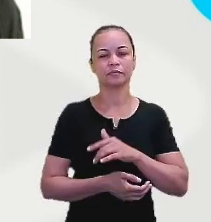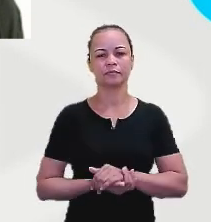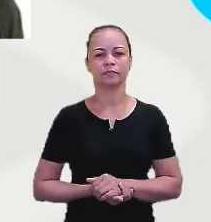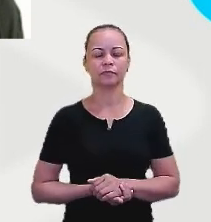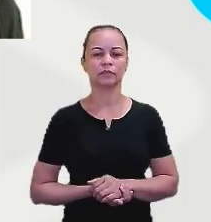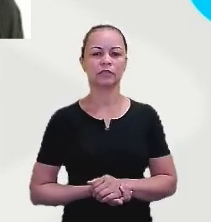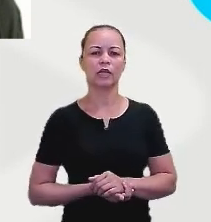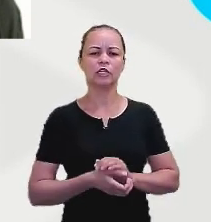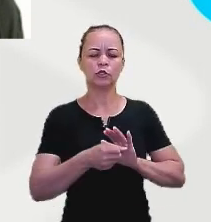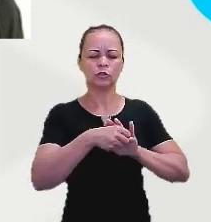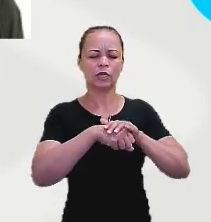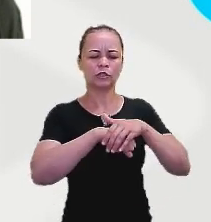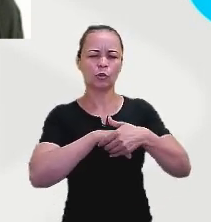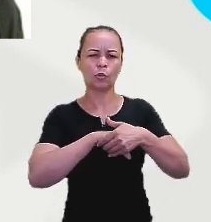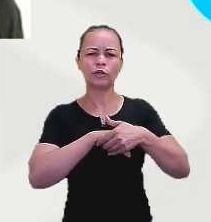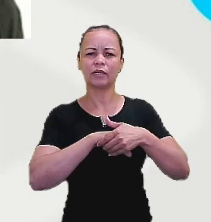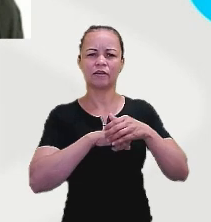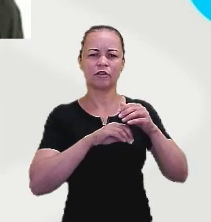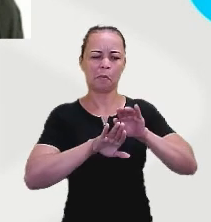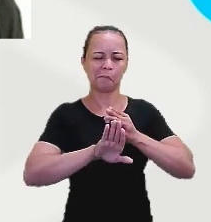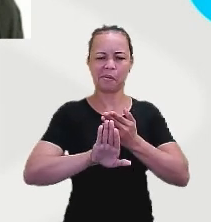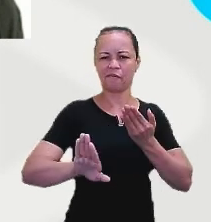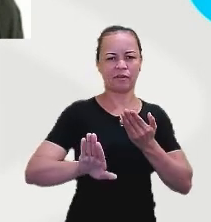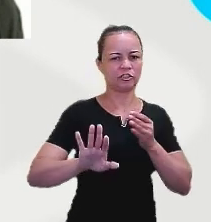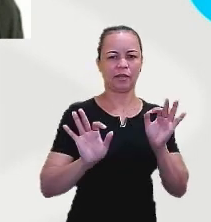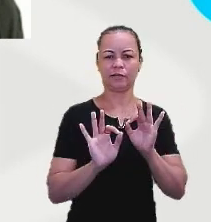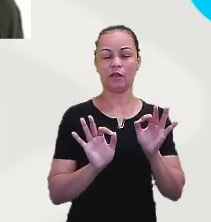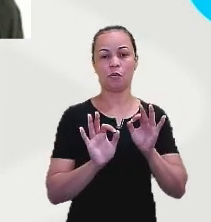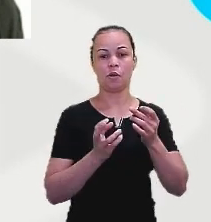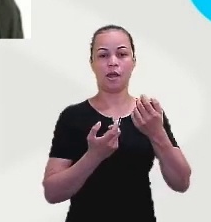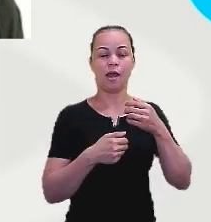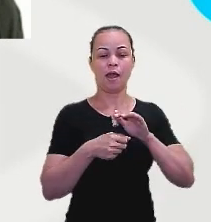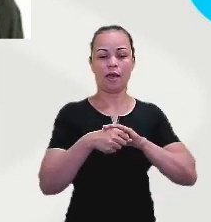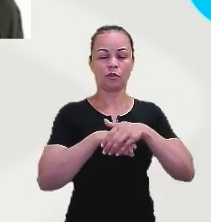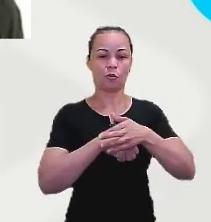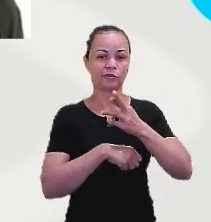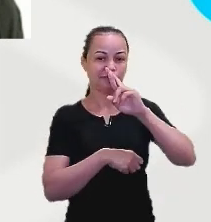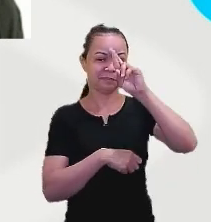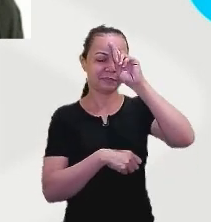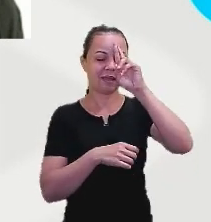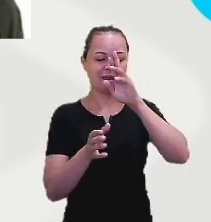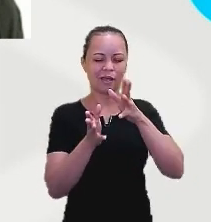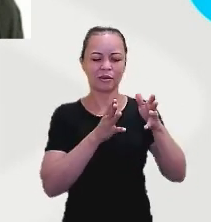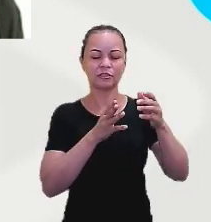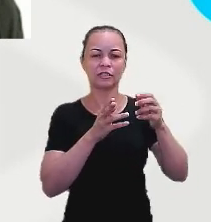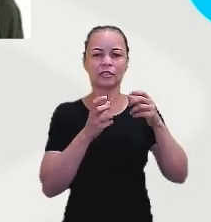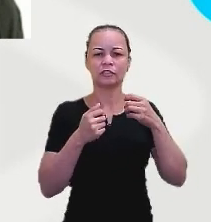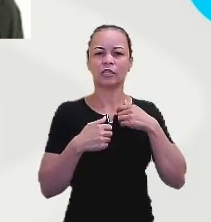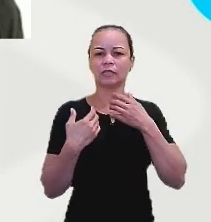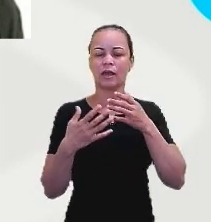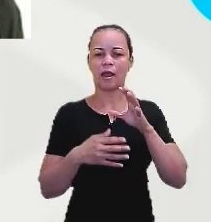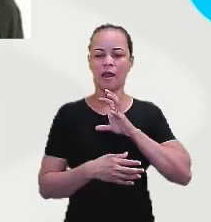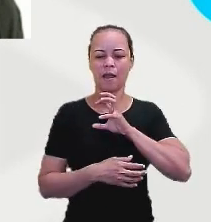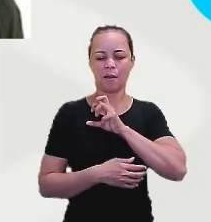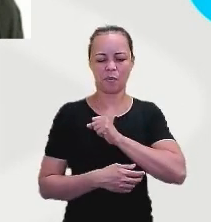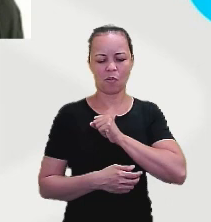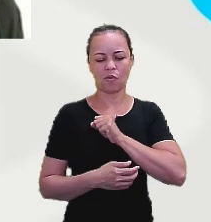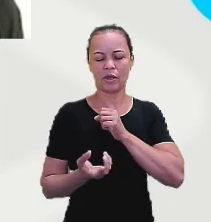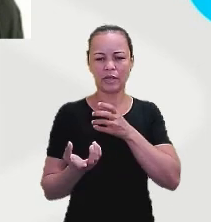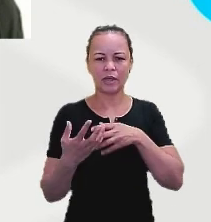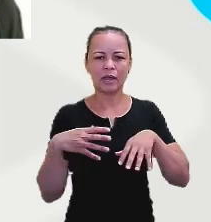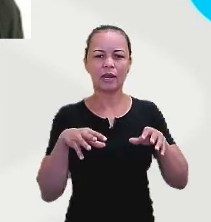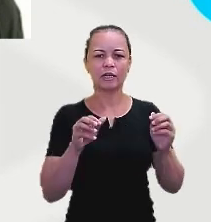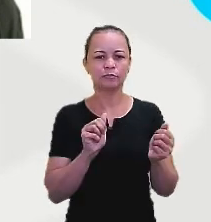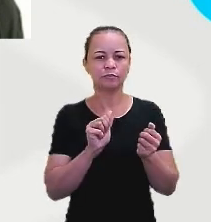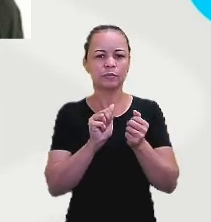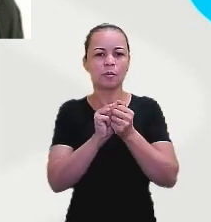não me afastar. Meia-noite ela jura eterno amor e me aperta para eu quase sufocar e me morde com a boca de